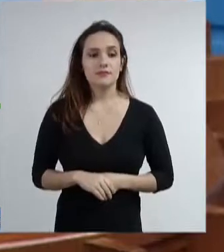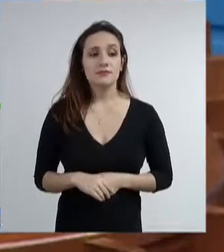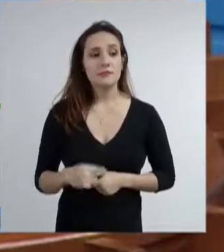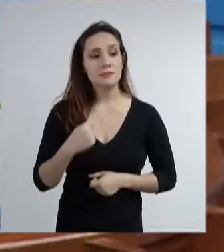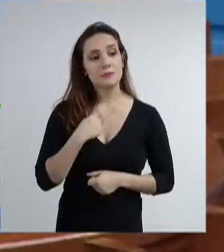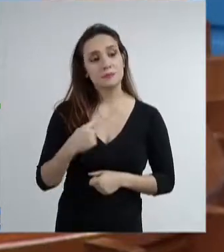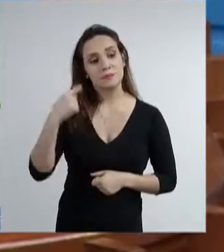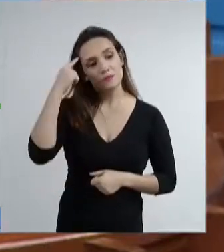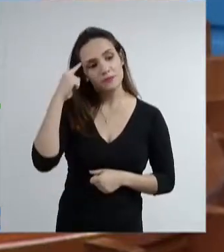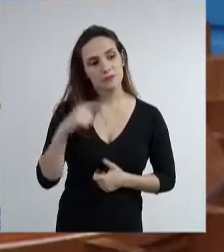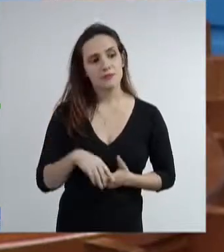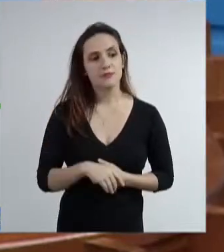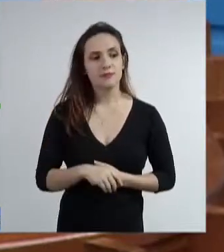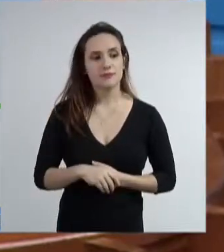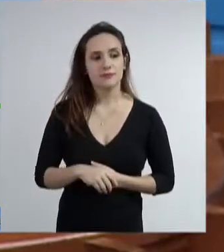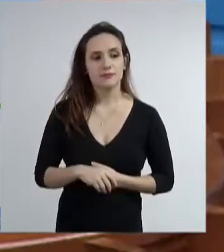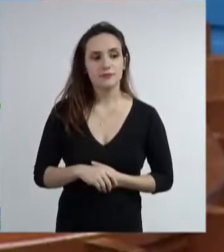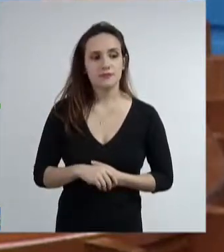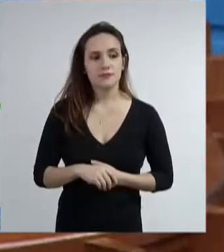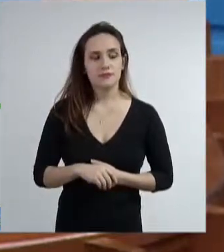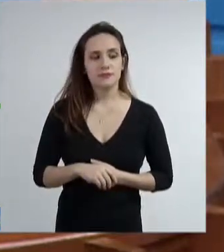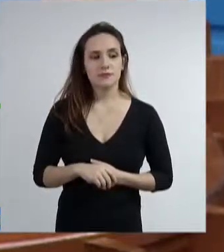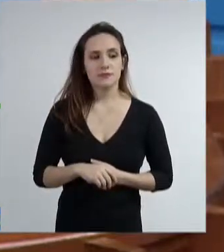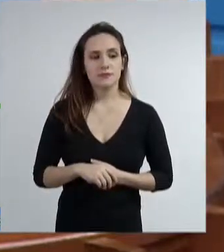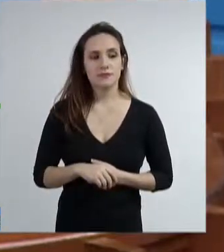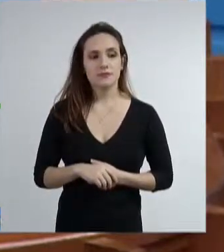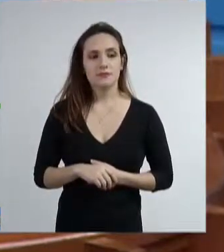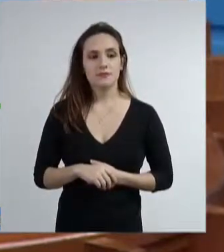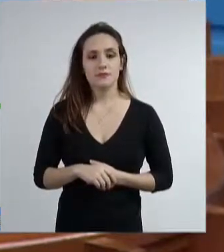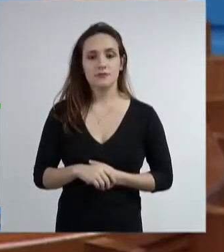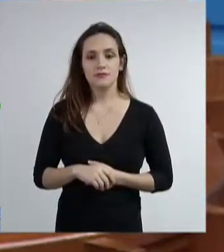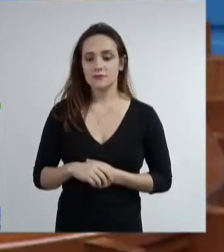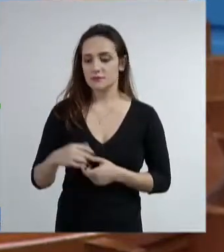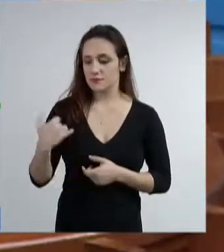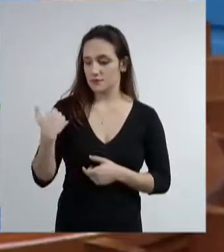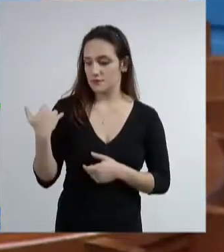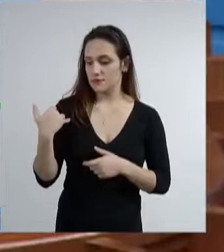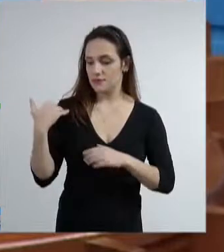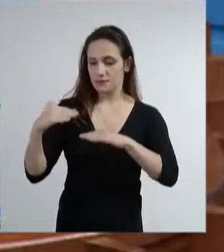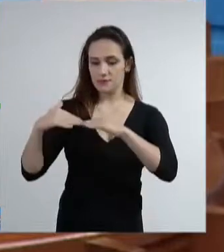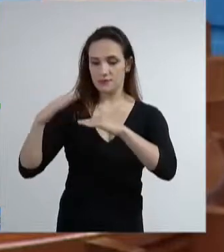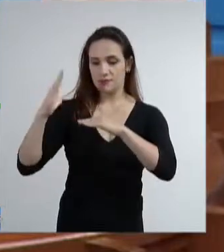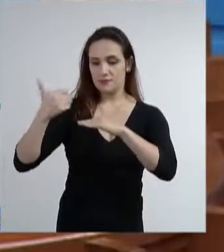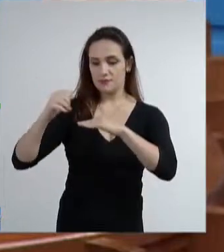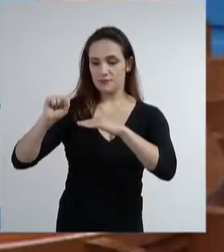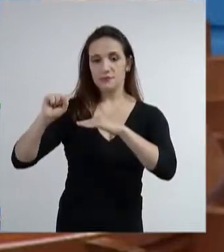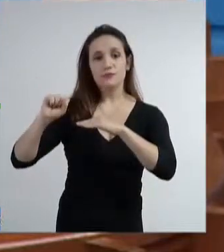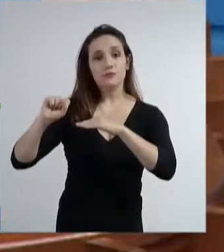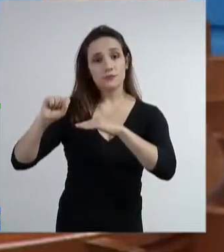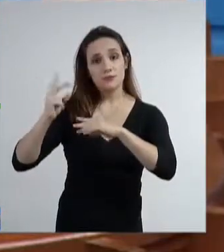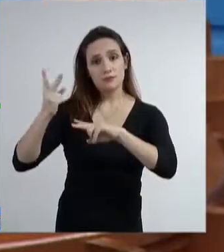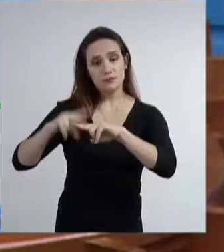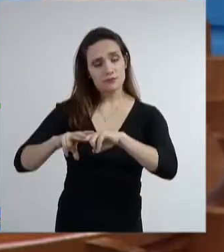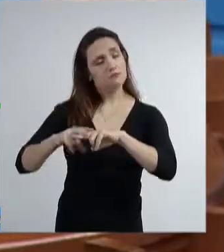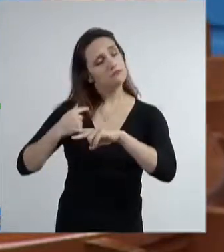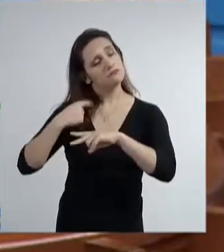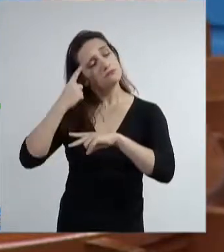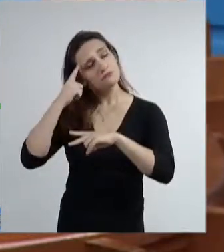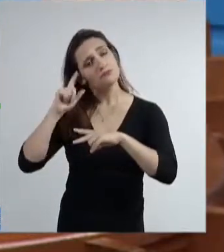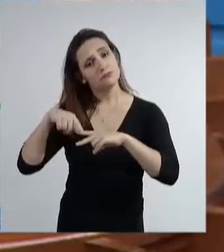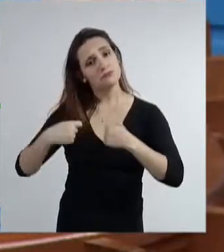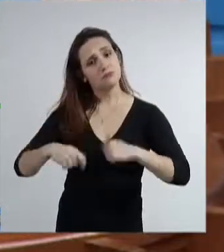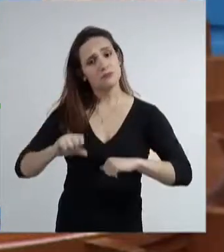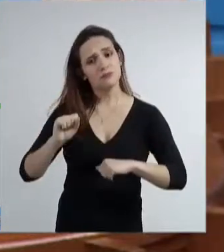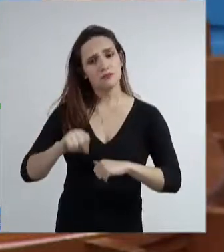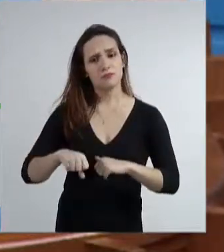Acho que a maioridade penal é uma necessidade. Então, quando eu crio a Frente Parlamentar